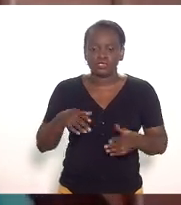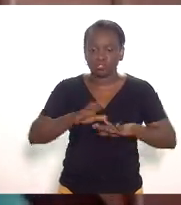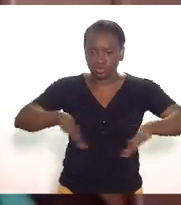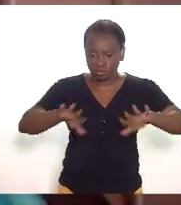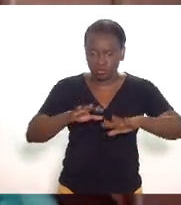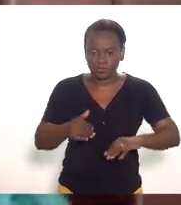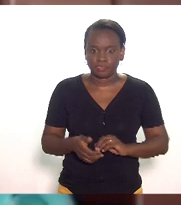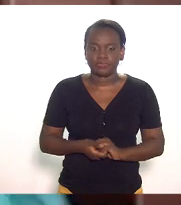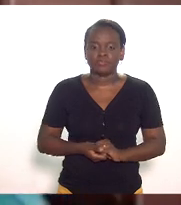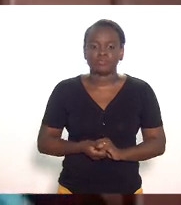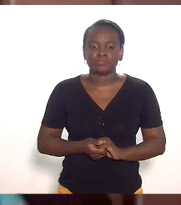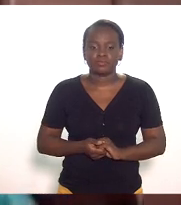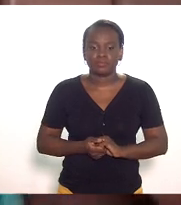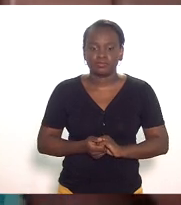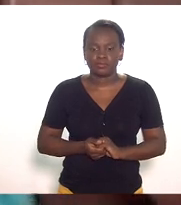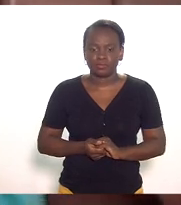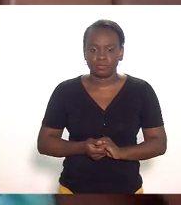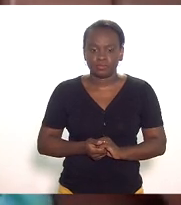colegas.